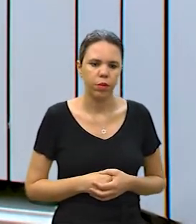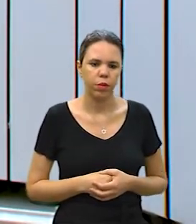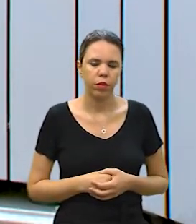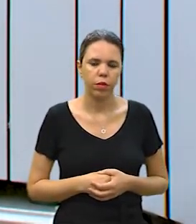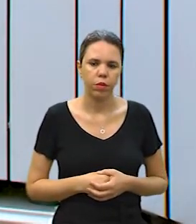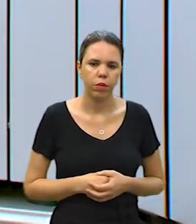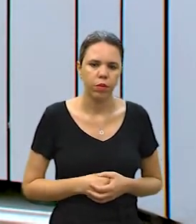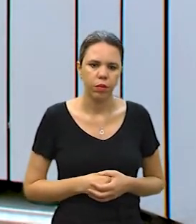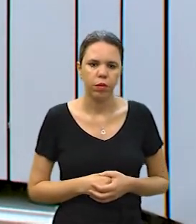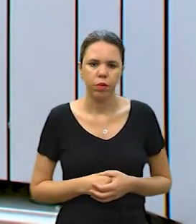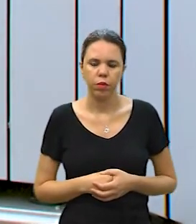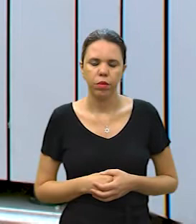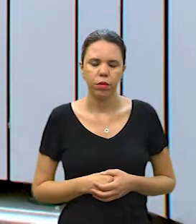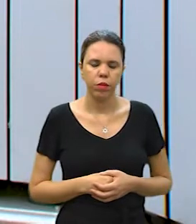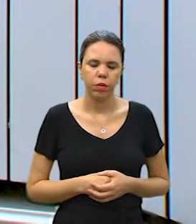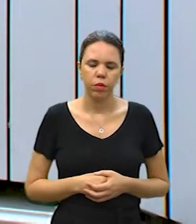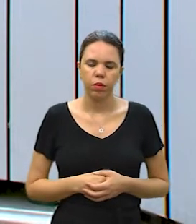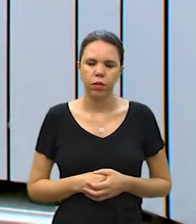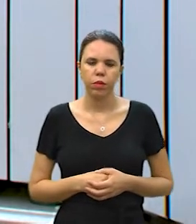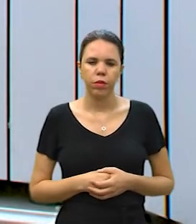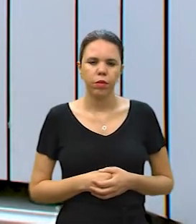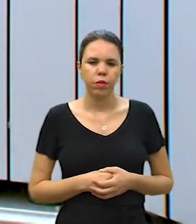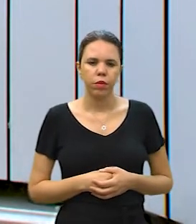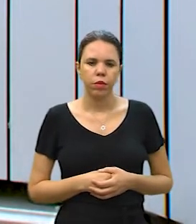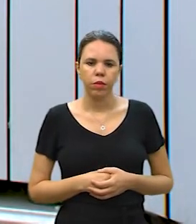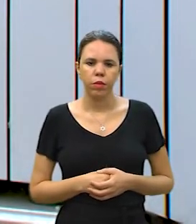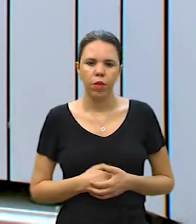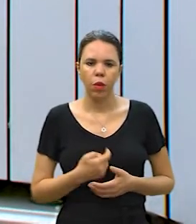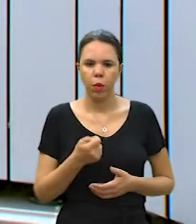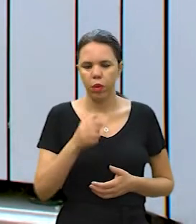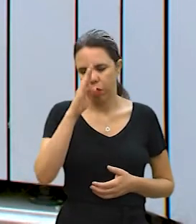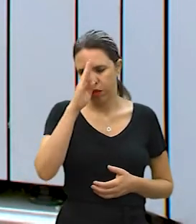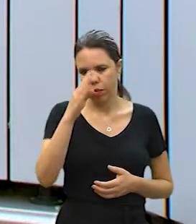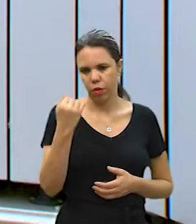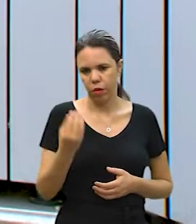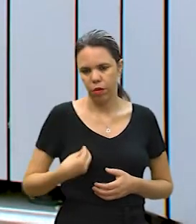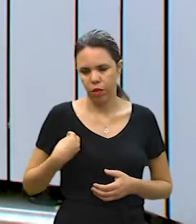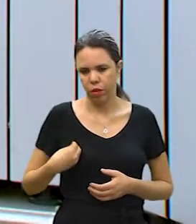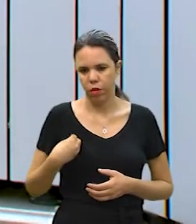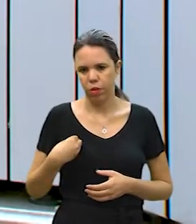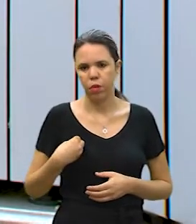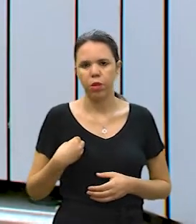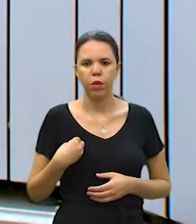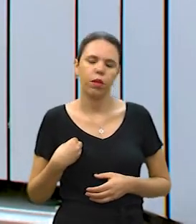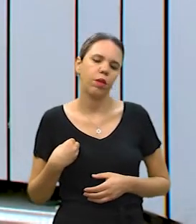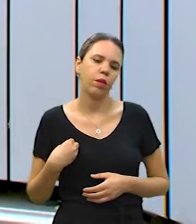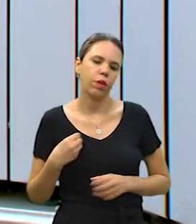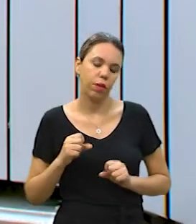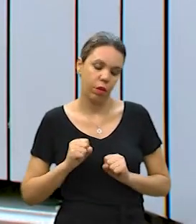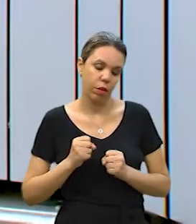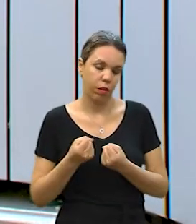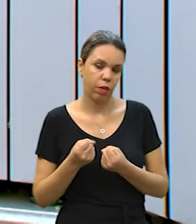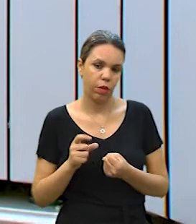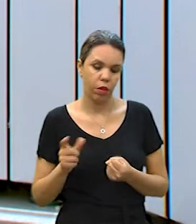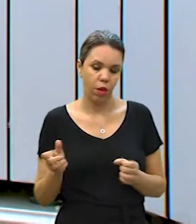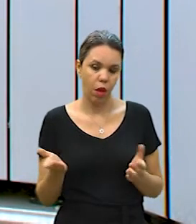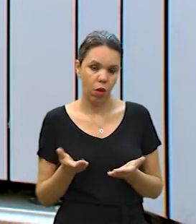que fala, uma coisa quase que prioridade na vida da gente defender. Acho que agora, depois da